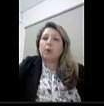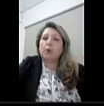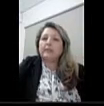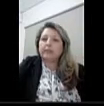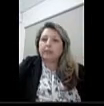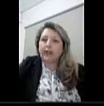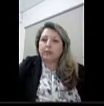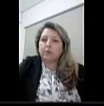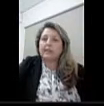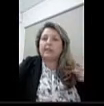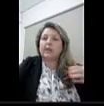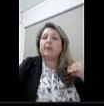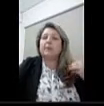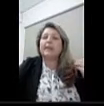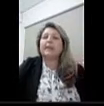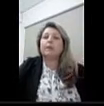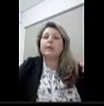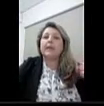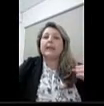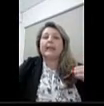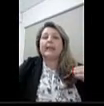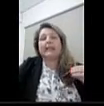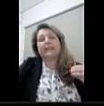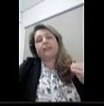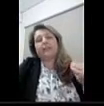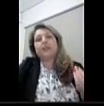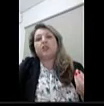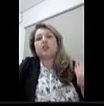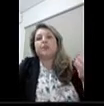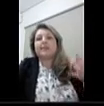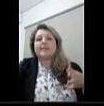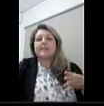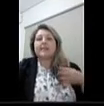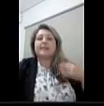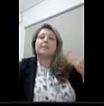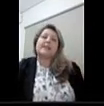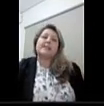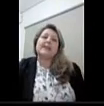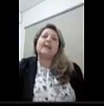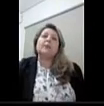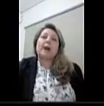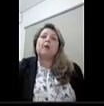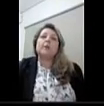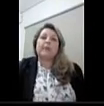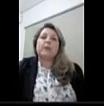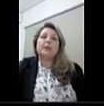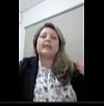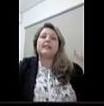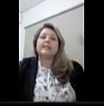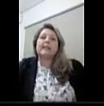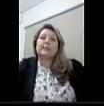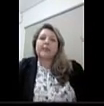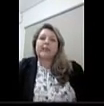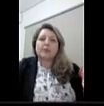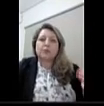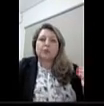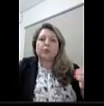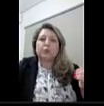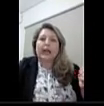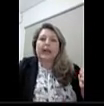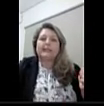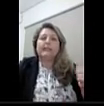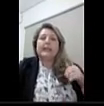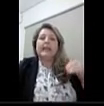e com intervalos. Então, primeiro, né? Na verdade, a gente precisa pensar numa aula bem organizada, bem